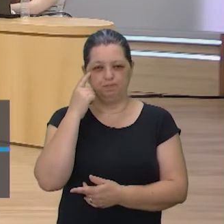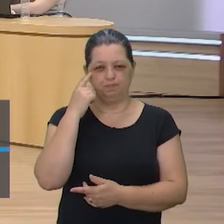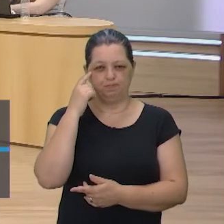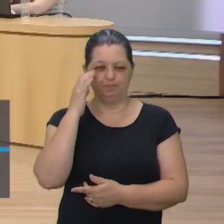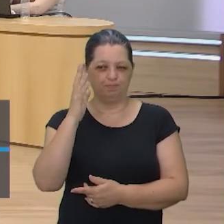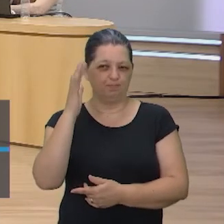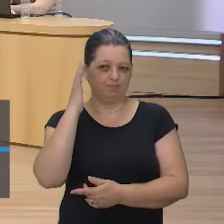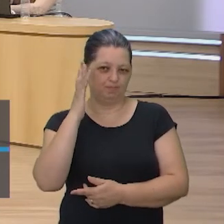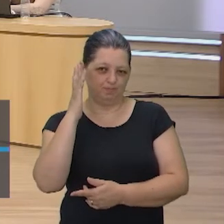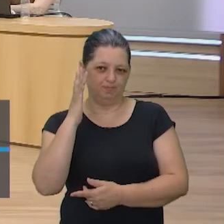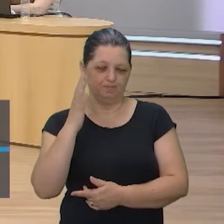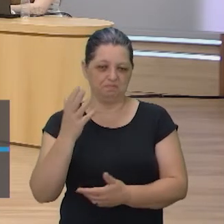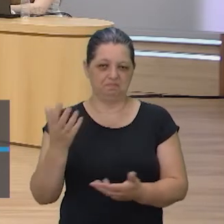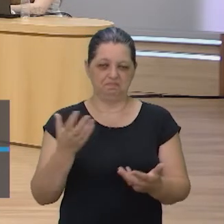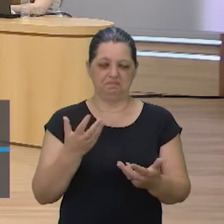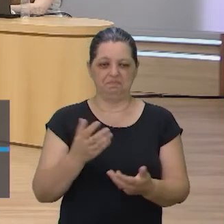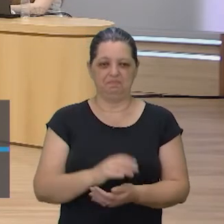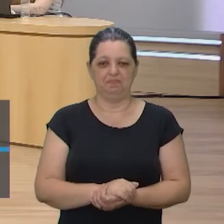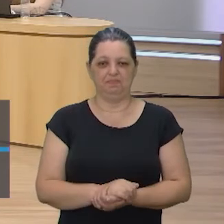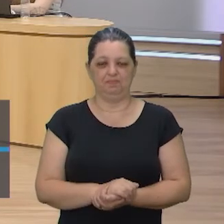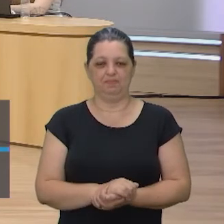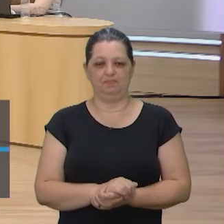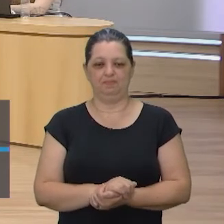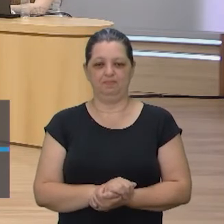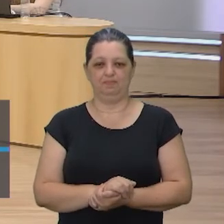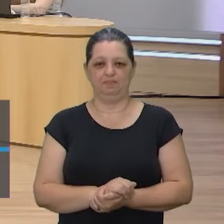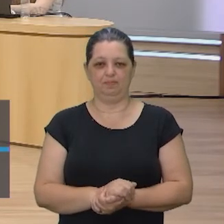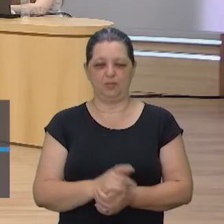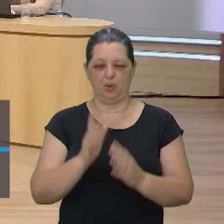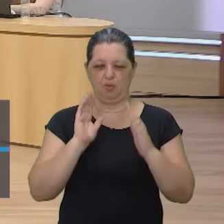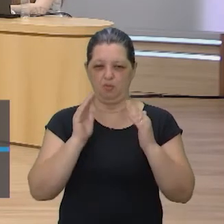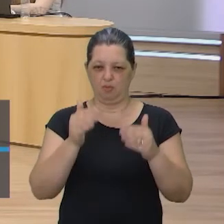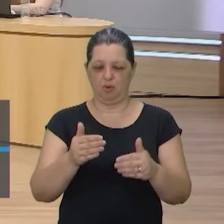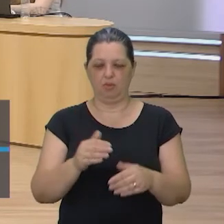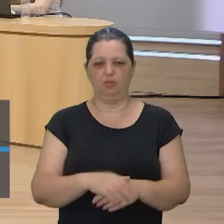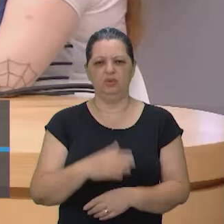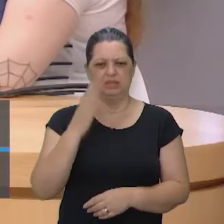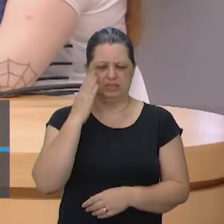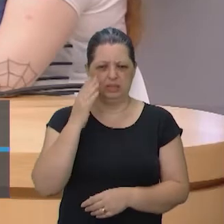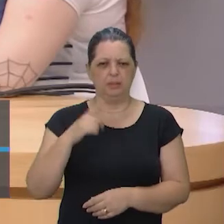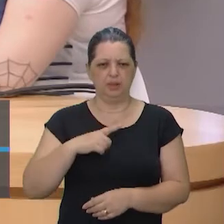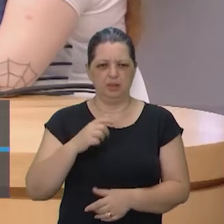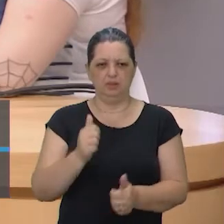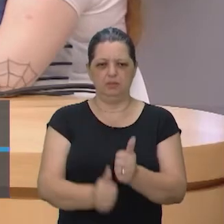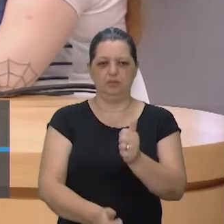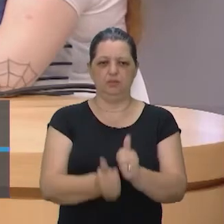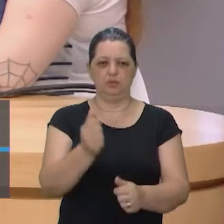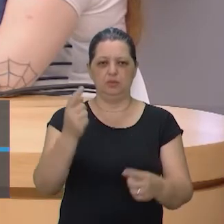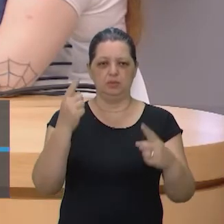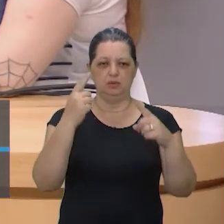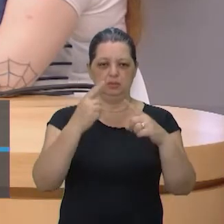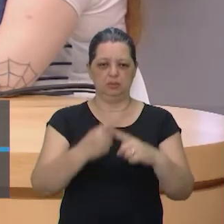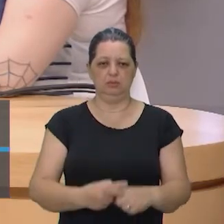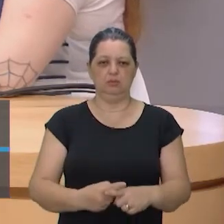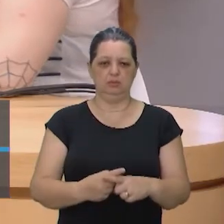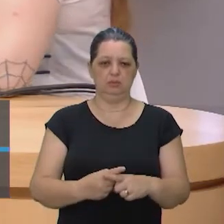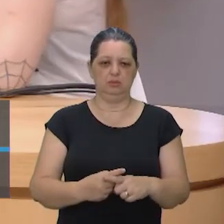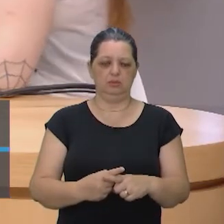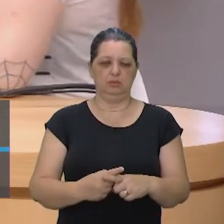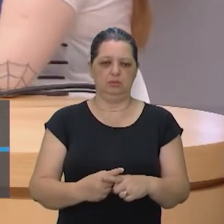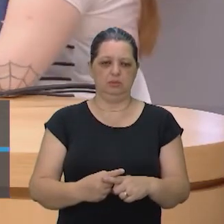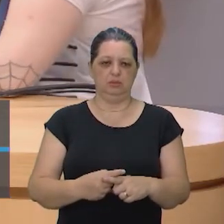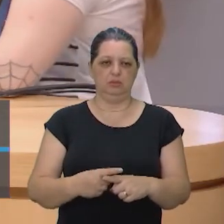Momento Cabeção. Ideia fixa com o Momento Cabeção. Você sabia que tem um torneio de futebol? Aluninho,